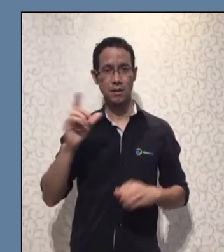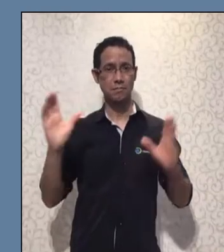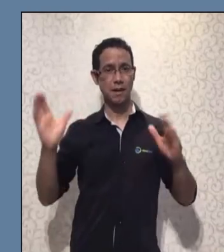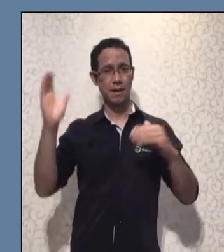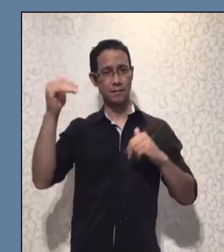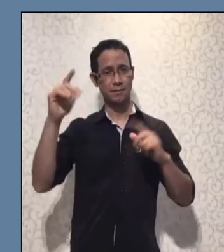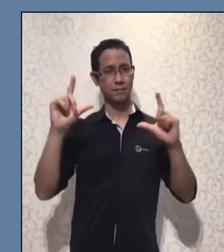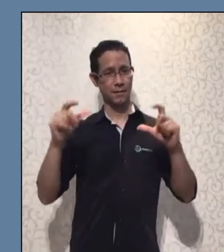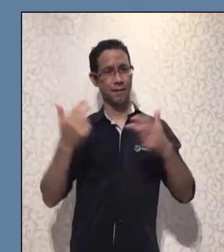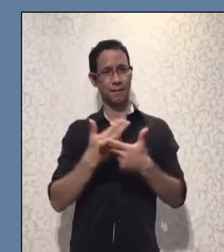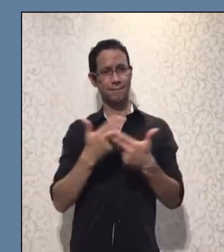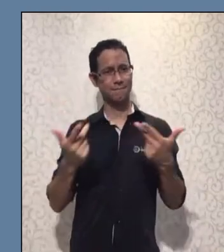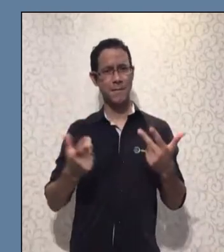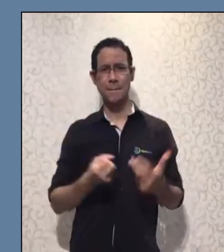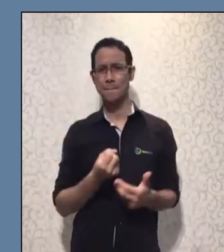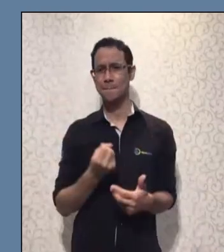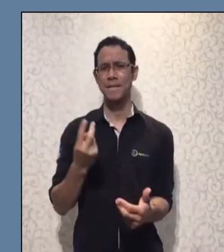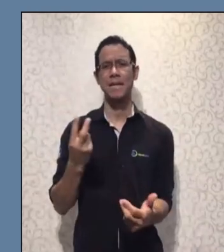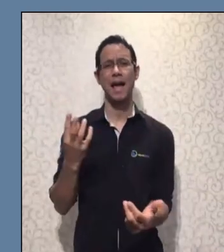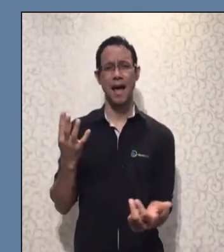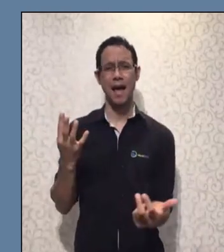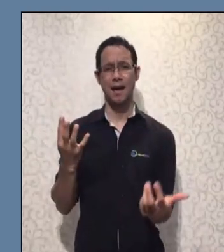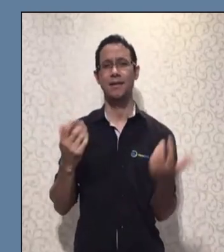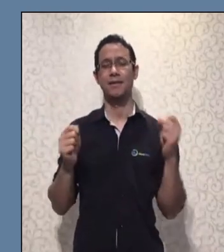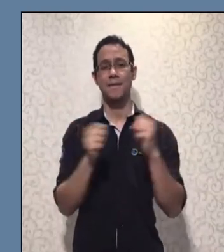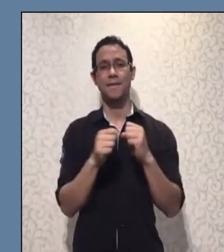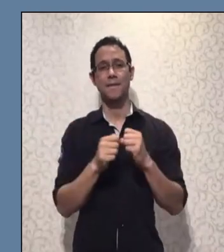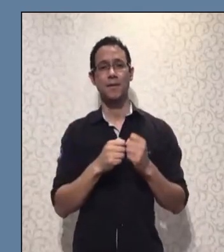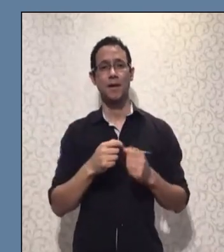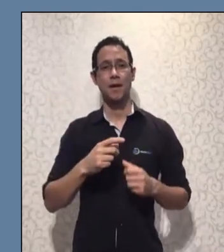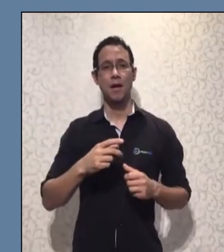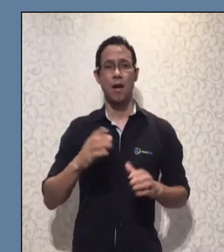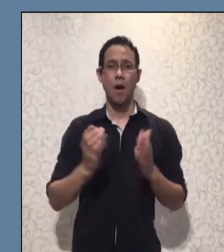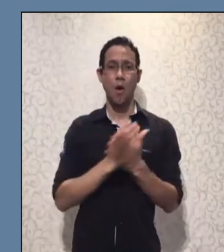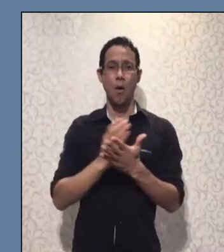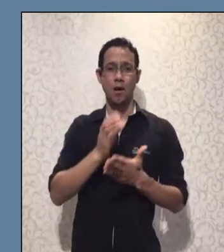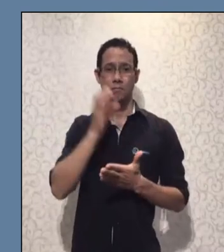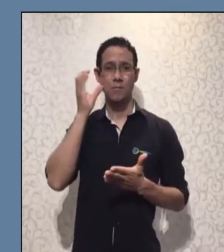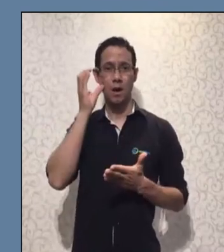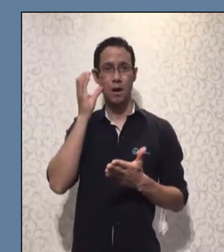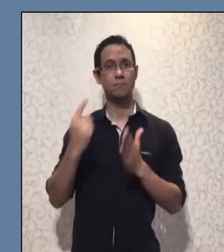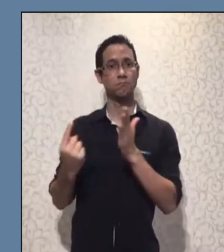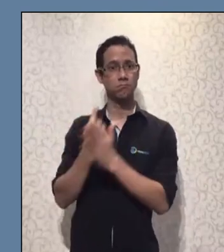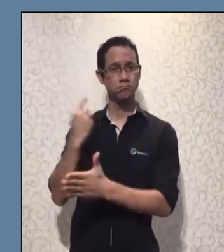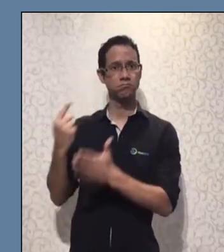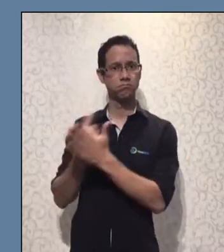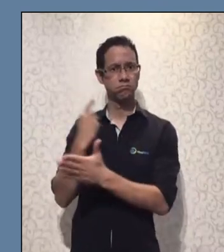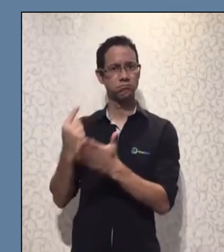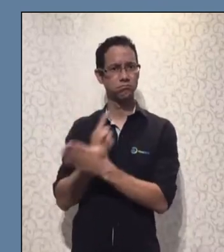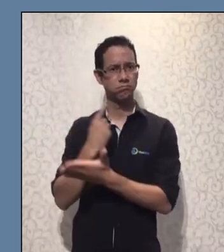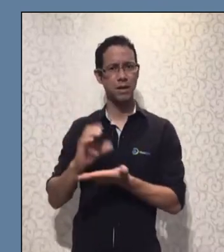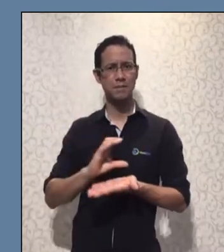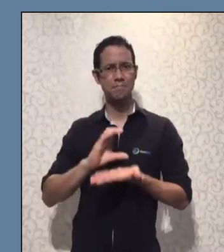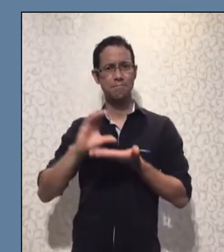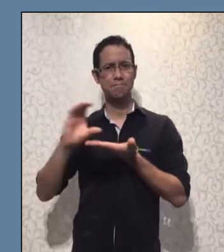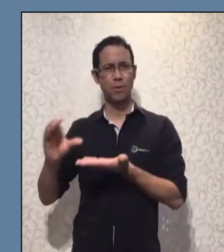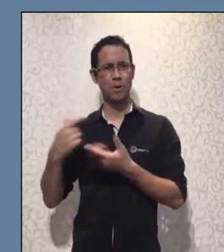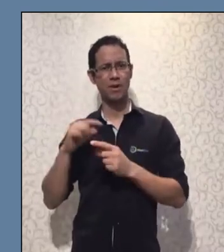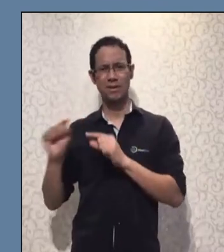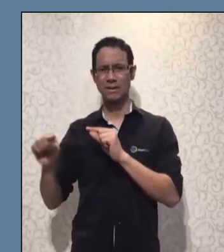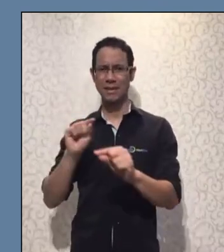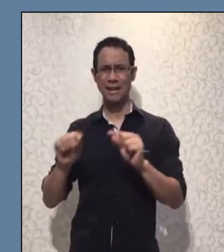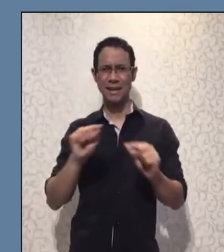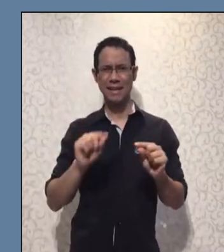de retratos, e que eram retratos anônimos, nós fomos questionados em investir tanto dinheiro em retratos que ninguém sabia quem era,